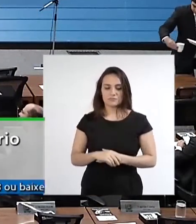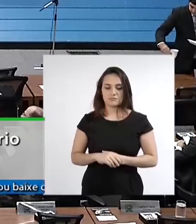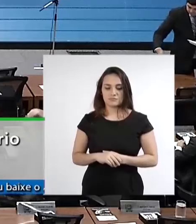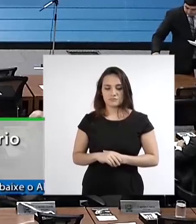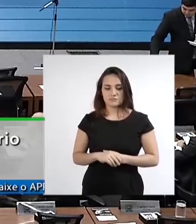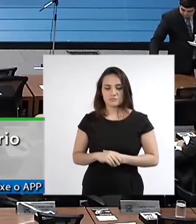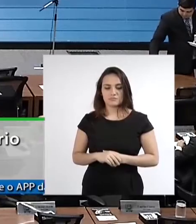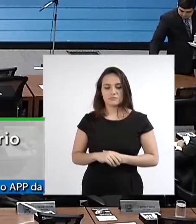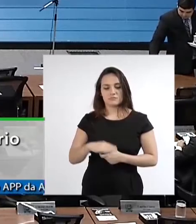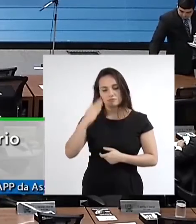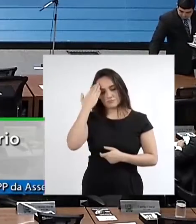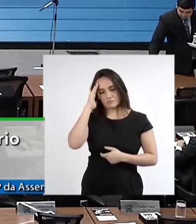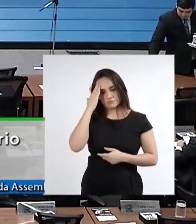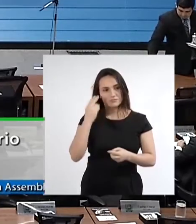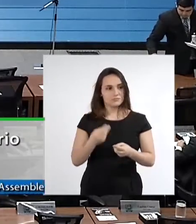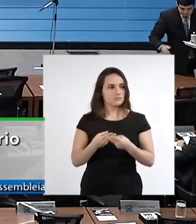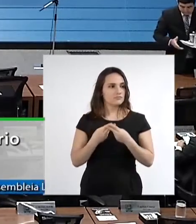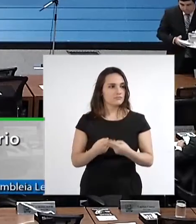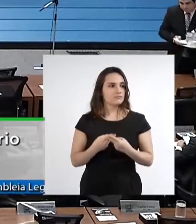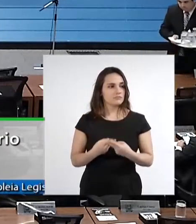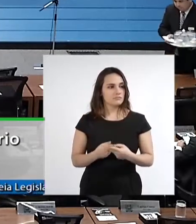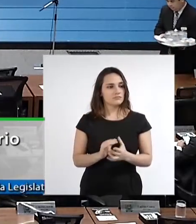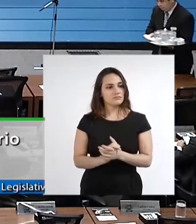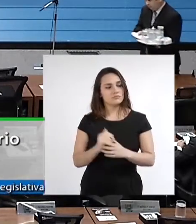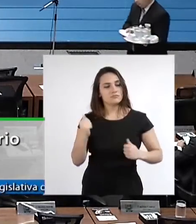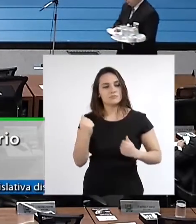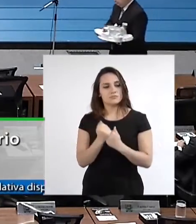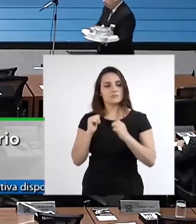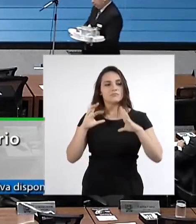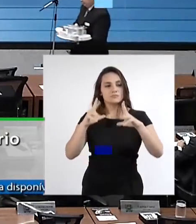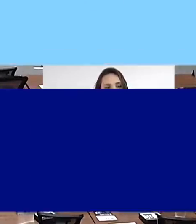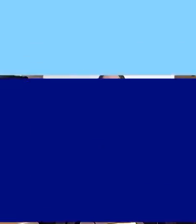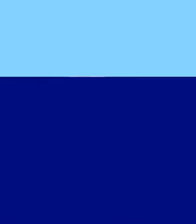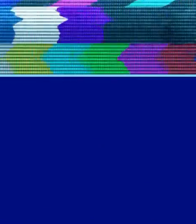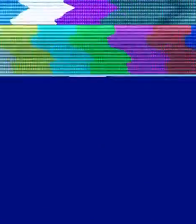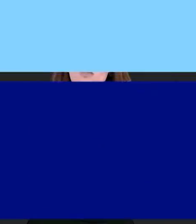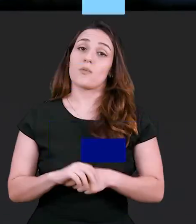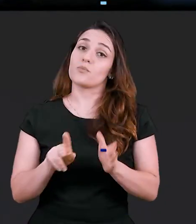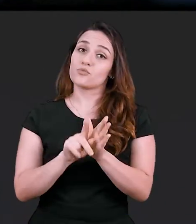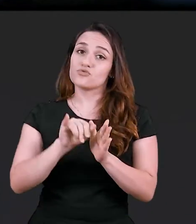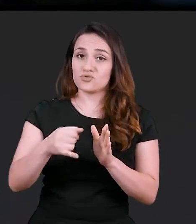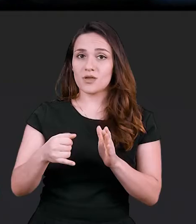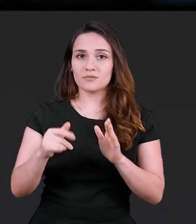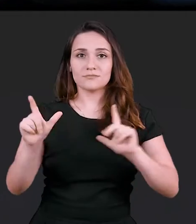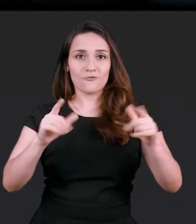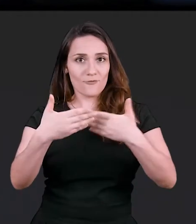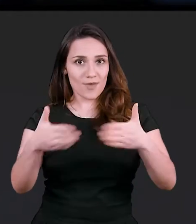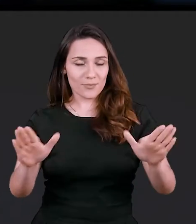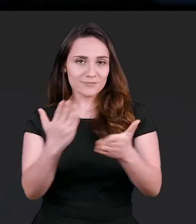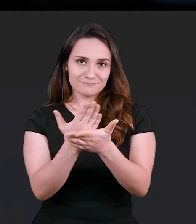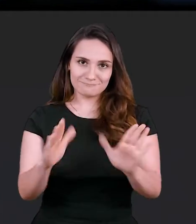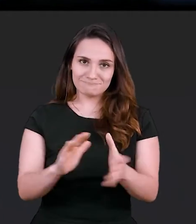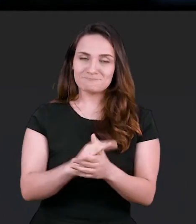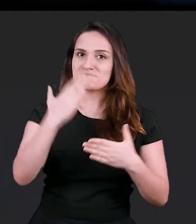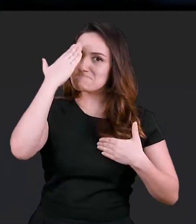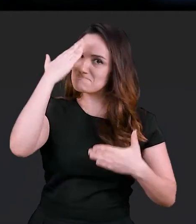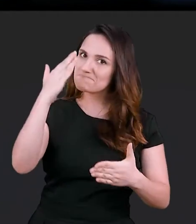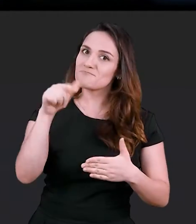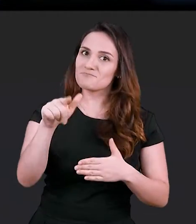a compreensão aí e o apoio de todos os colegas. Muito obrigado. O programa TV Aberta fica por aqui.